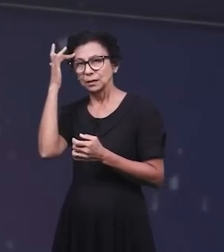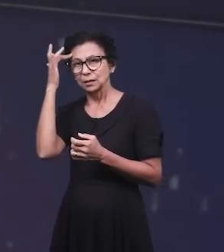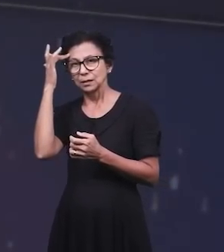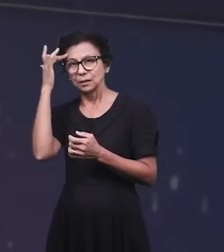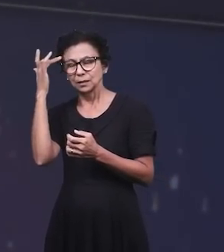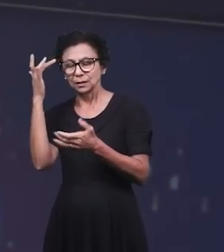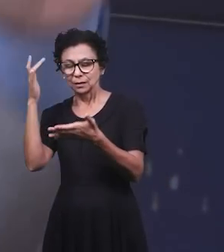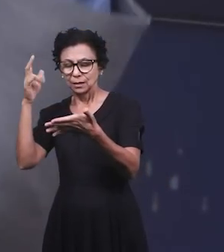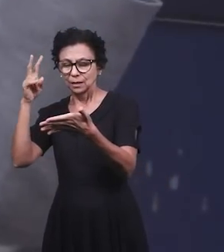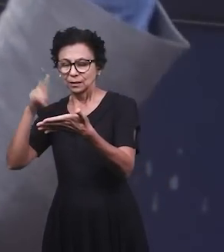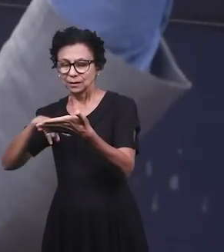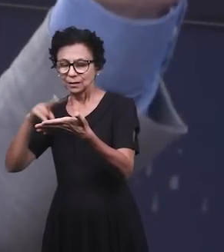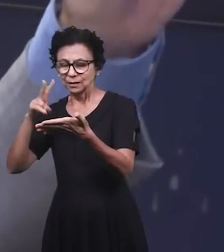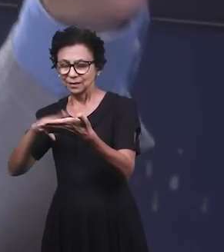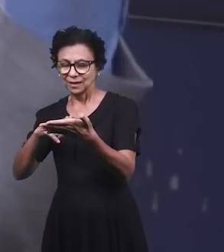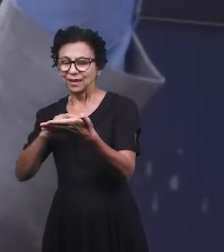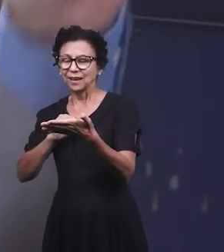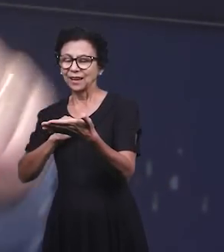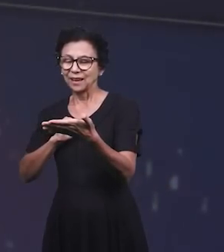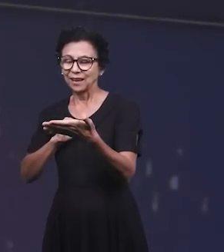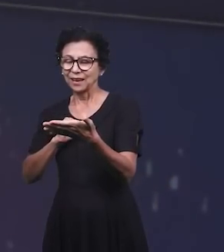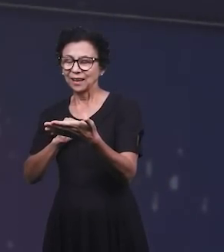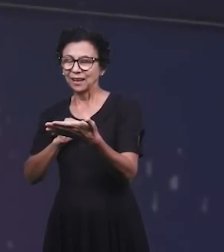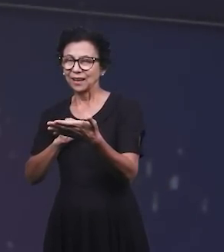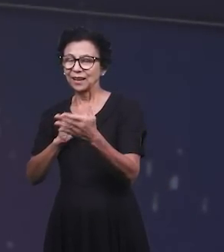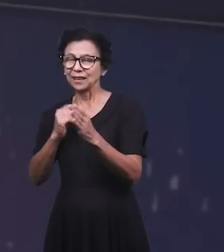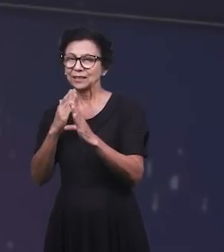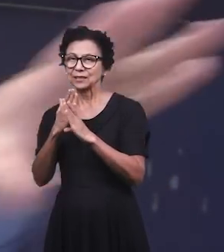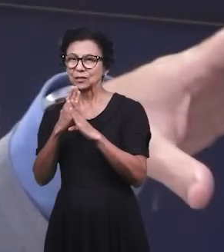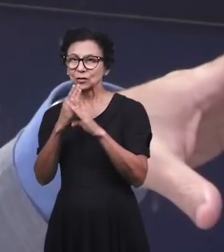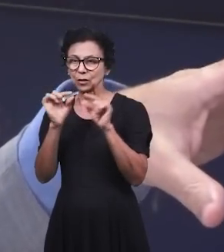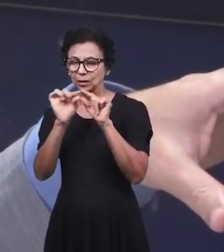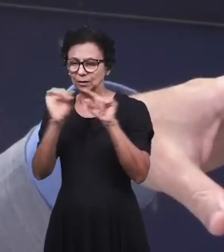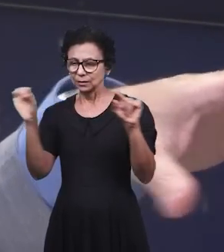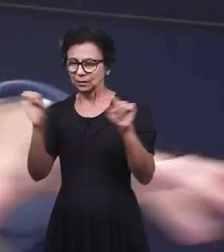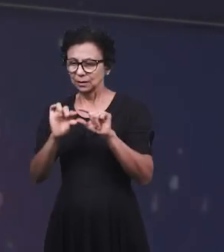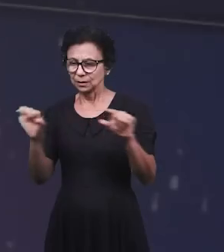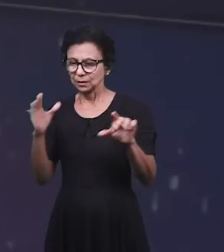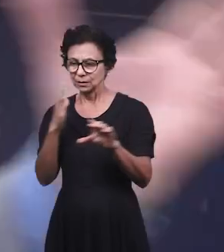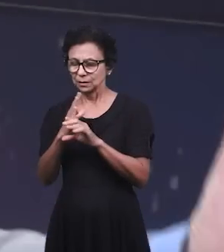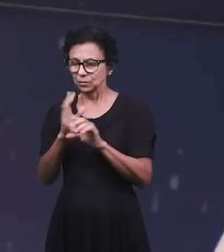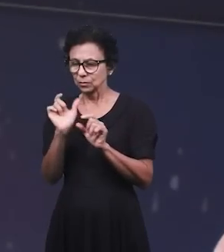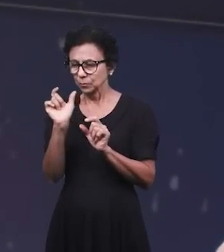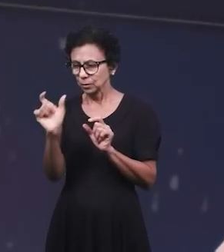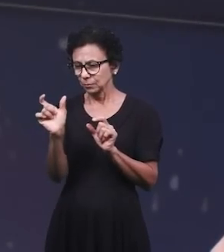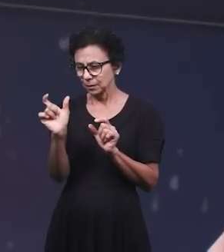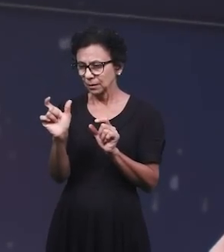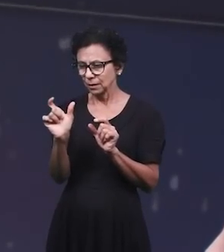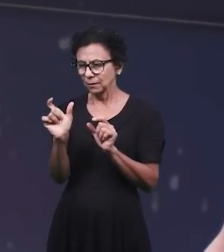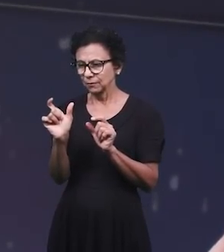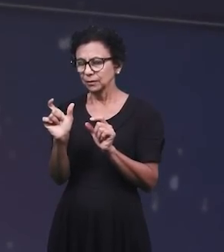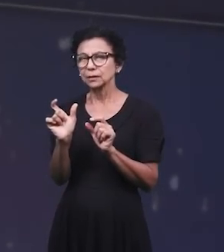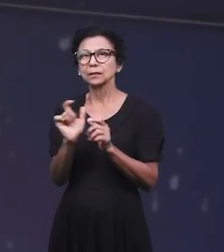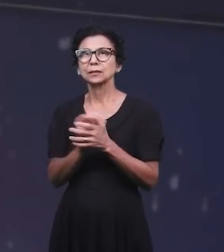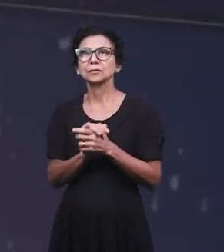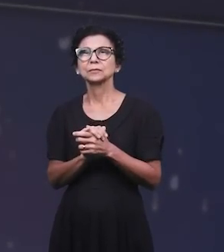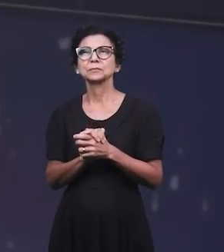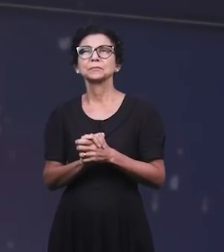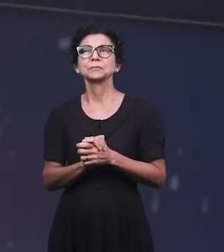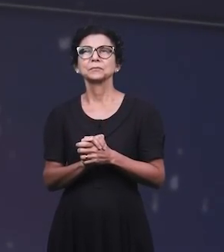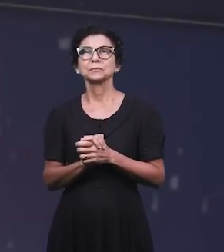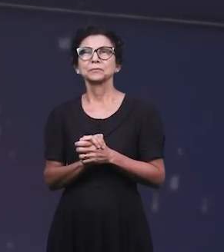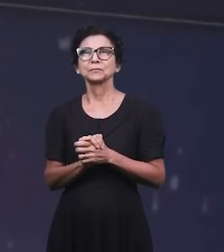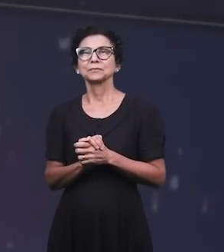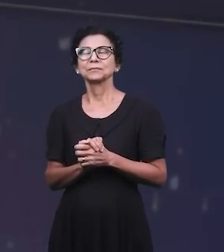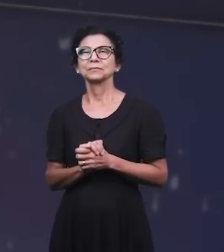código. O código é utilizar nas linhas aqui a palavra, seja qual for lá. Podia até ser uma frase, inclusive. Né?